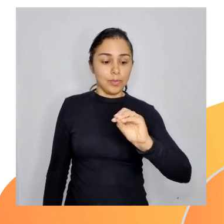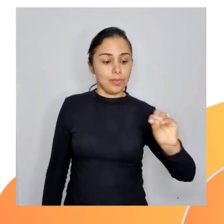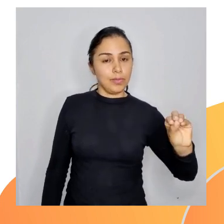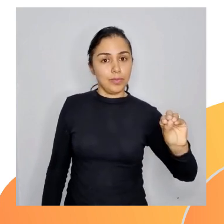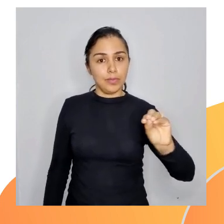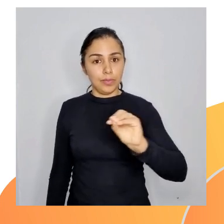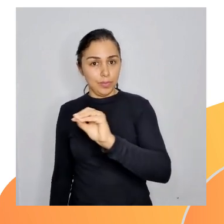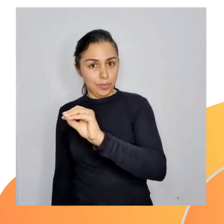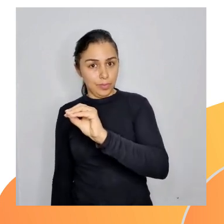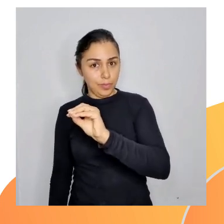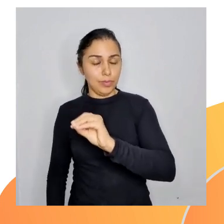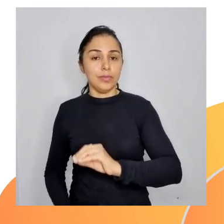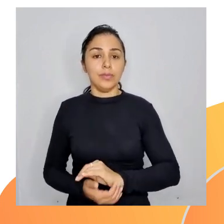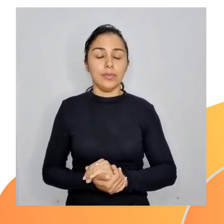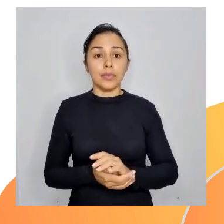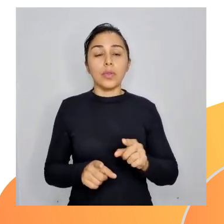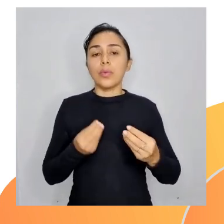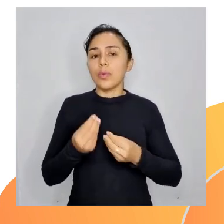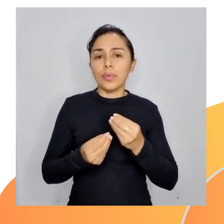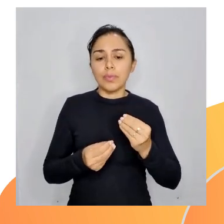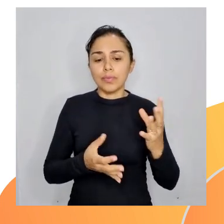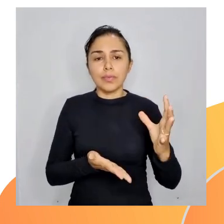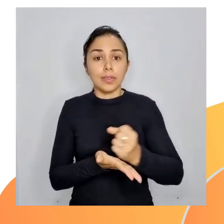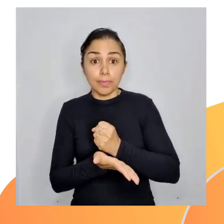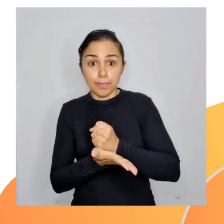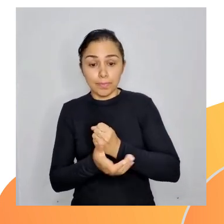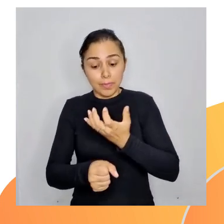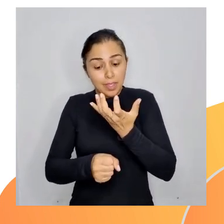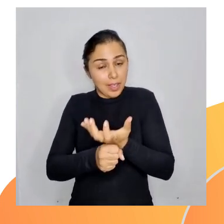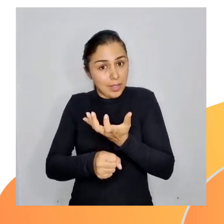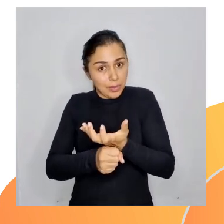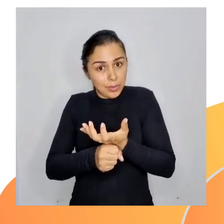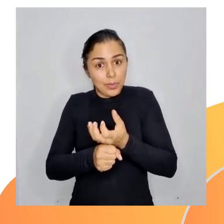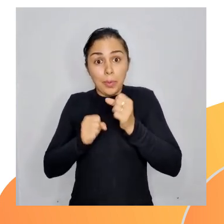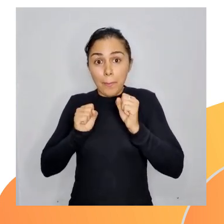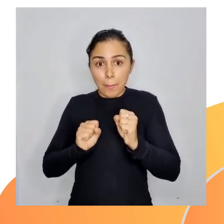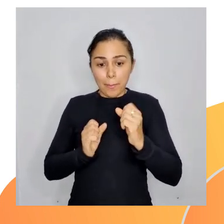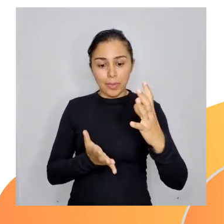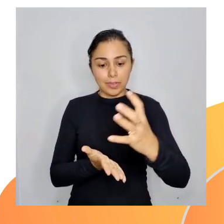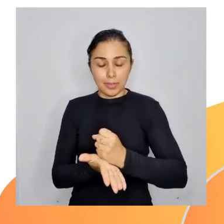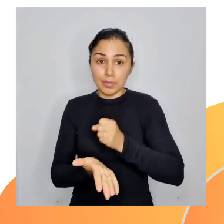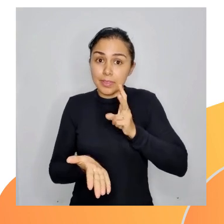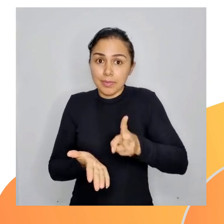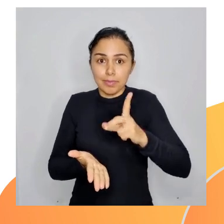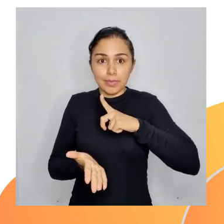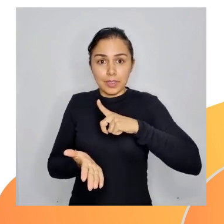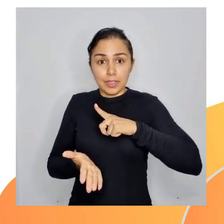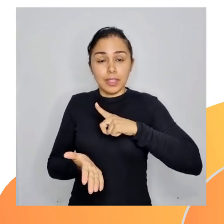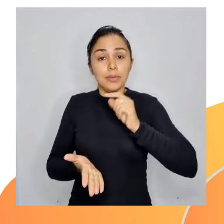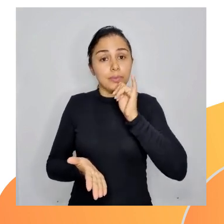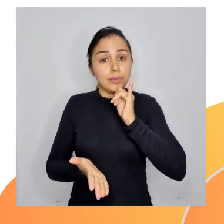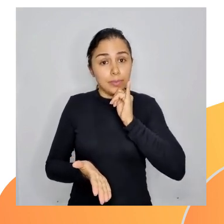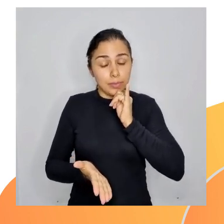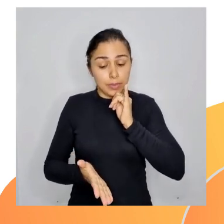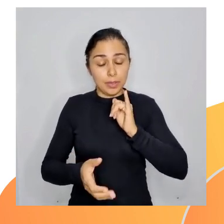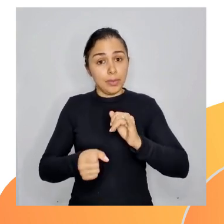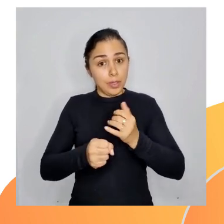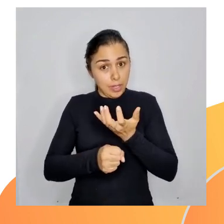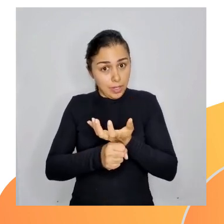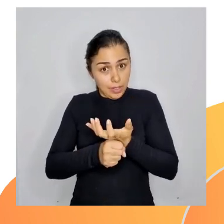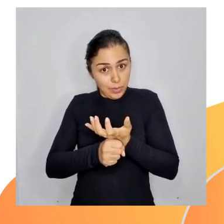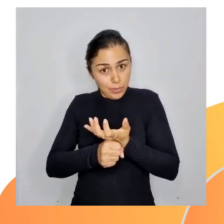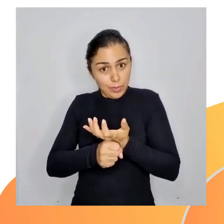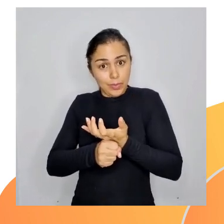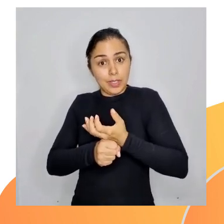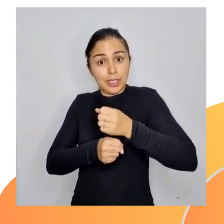faz sempre que ela encontra uma peça à sua frente, uma peça oposta à sua frente. Da mesma